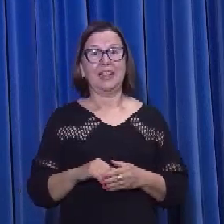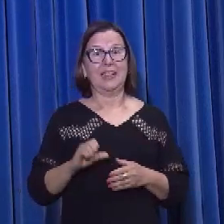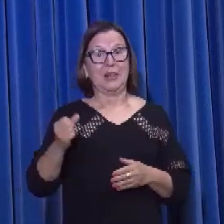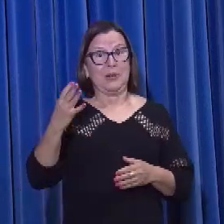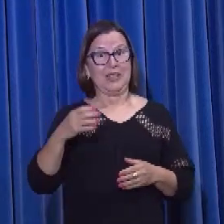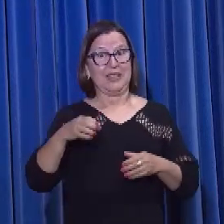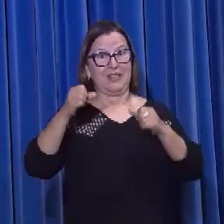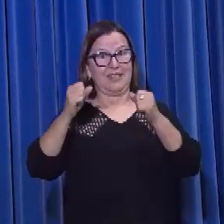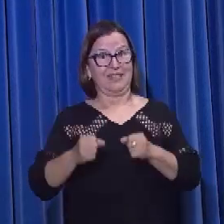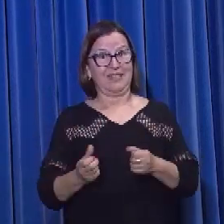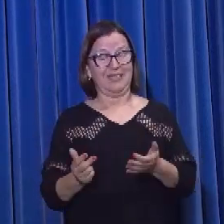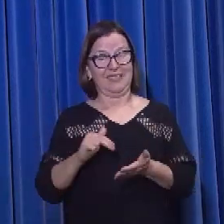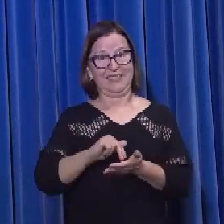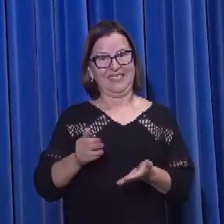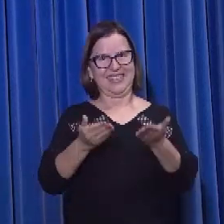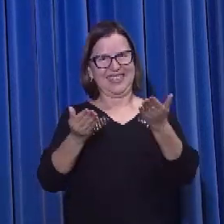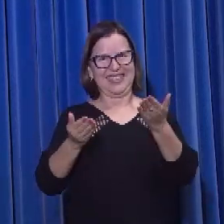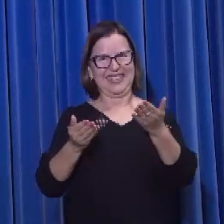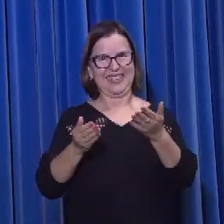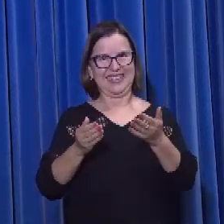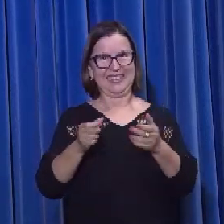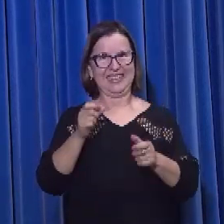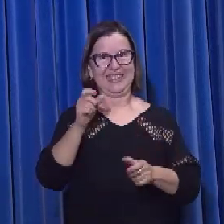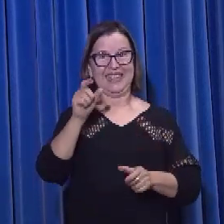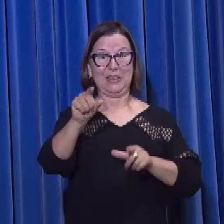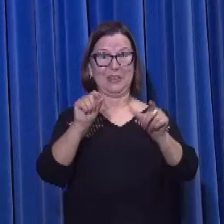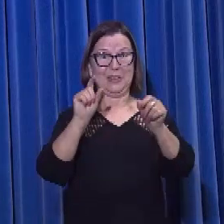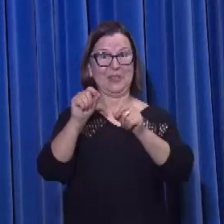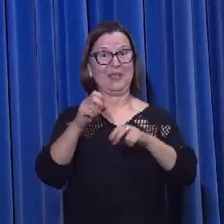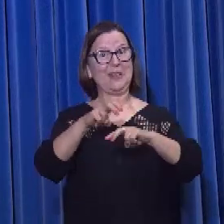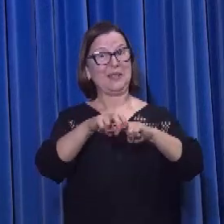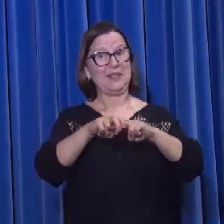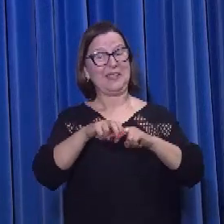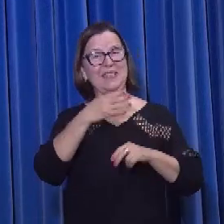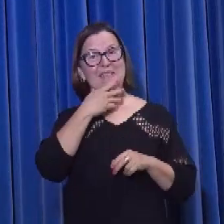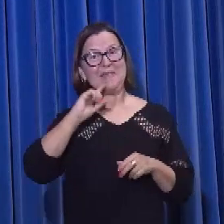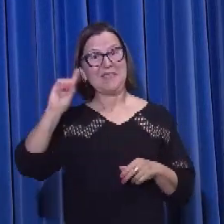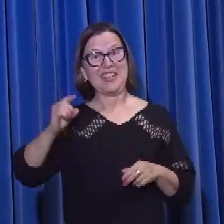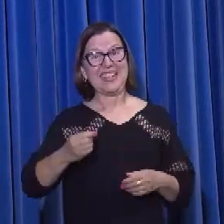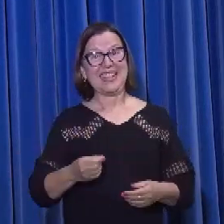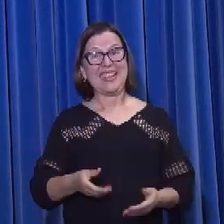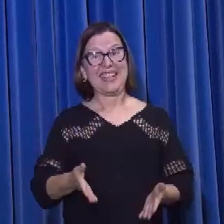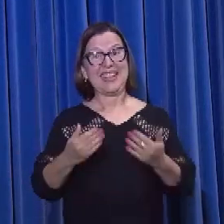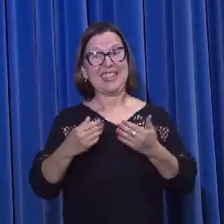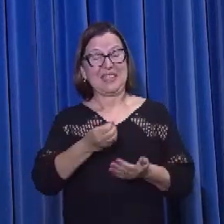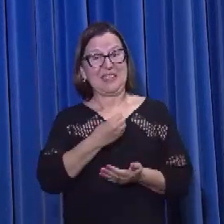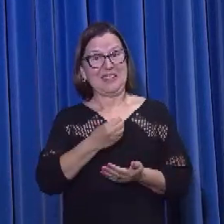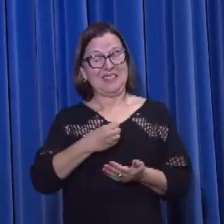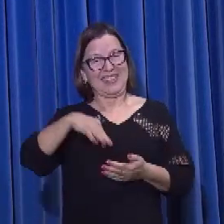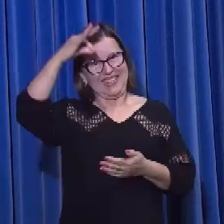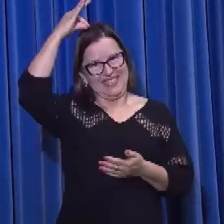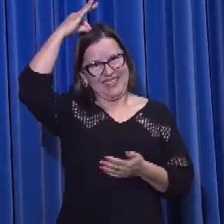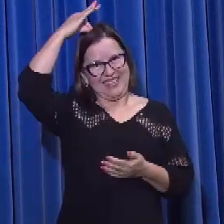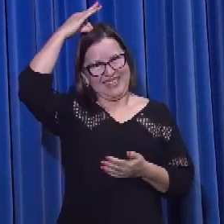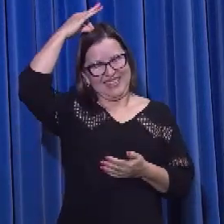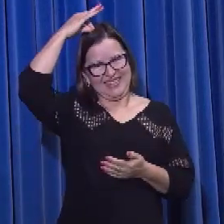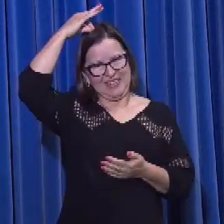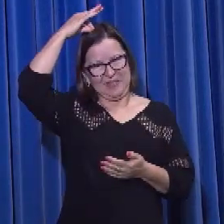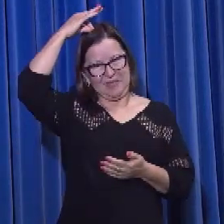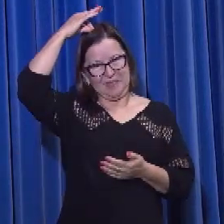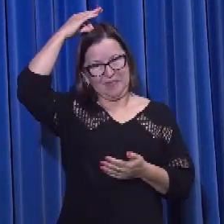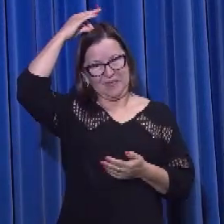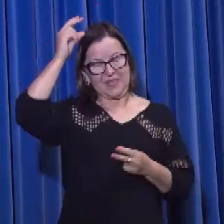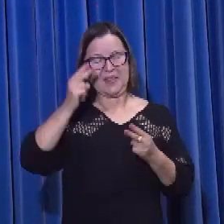Os escolhidos pelo Pai recebem vida pelo Espírito e são habilitados a vir a Cristo.